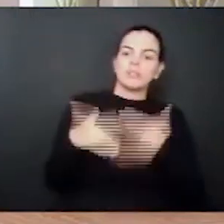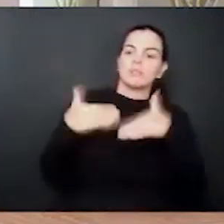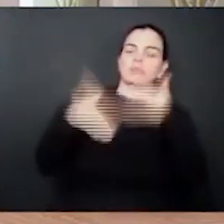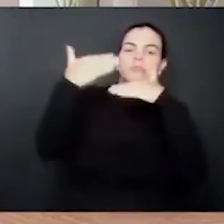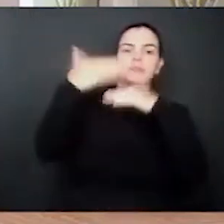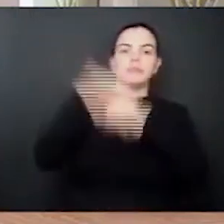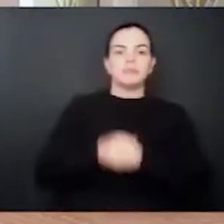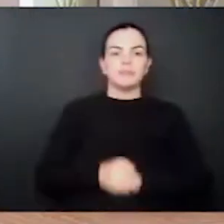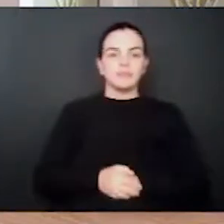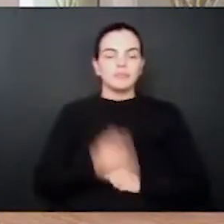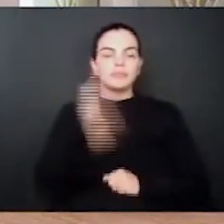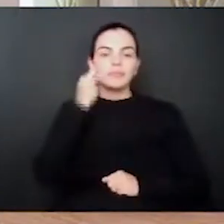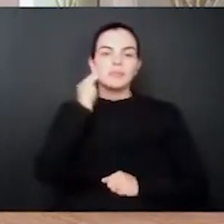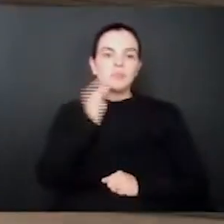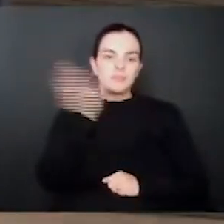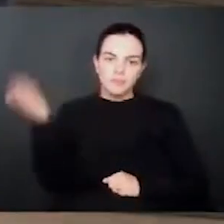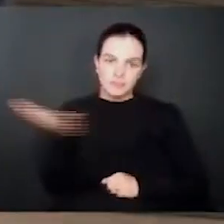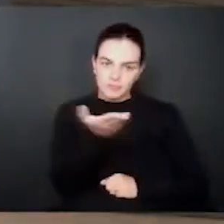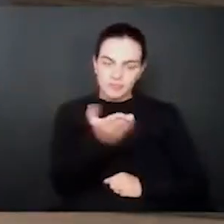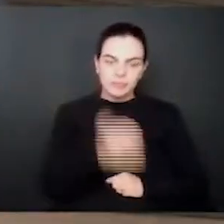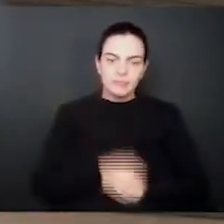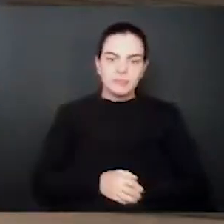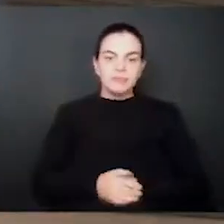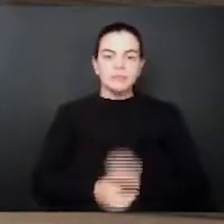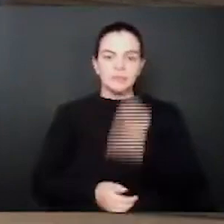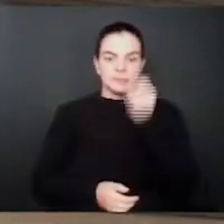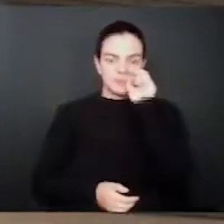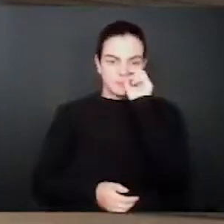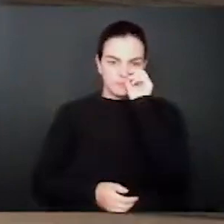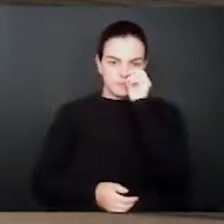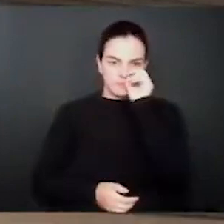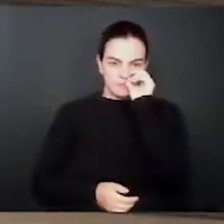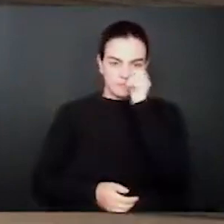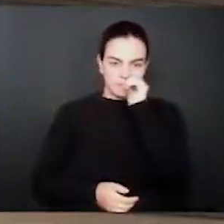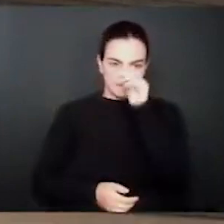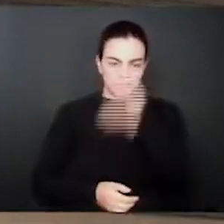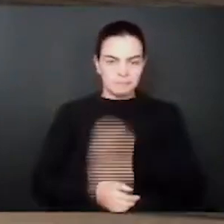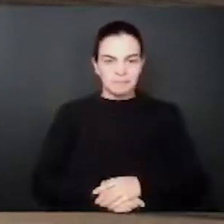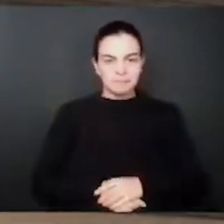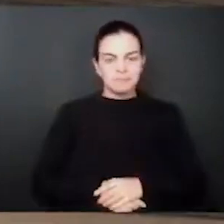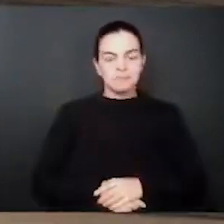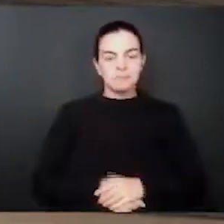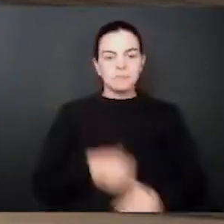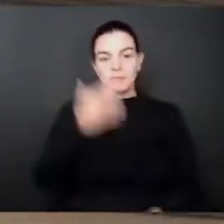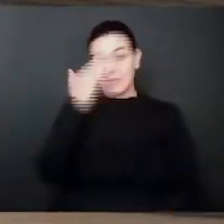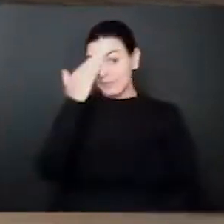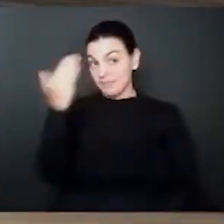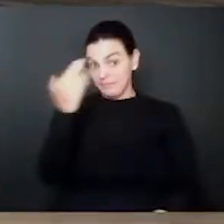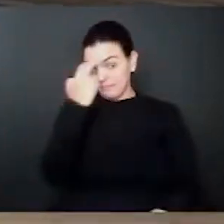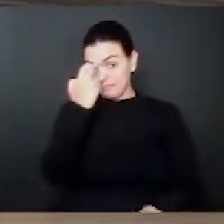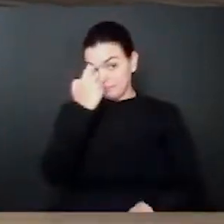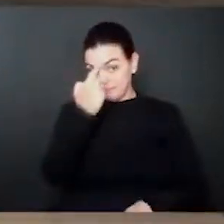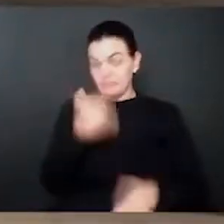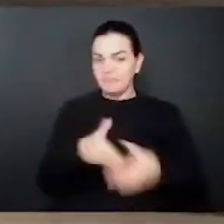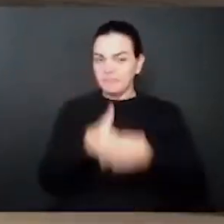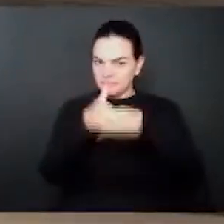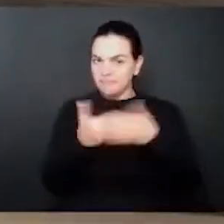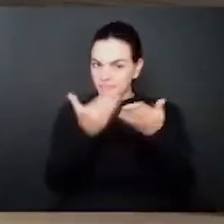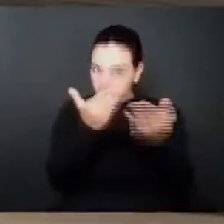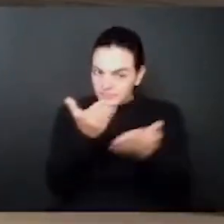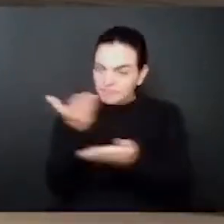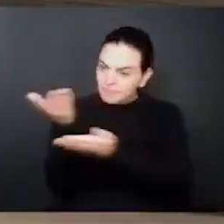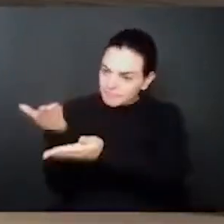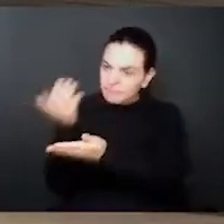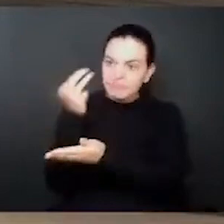favor. Obrigada, vereador Rodrigo Reis. Cumprimento o senhor, cumprimento o vereador Dalton Borba e cumprimento